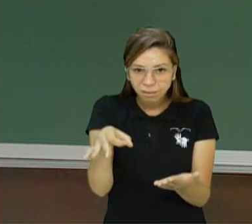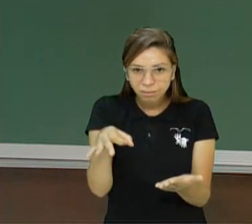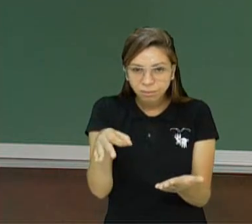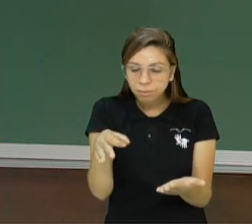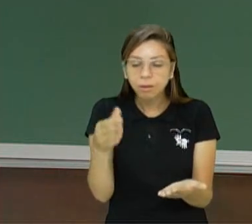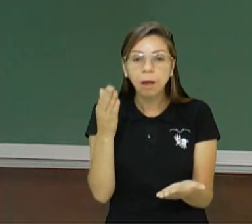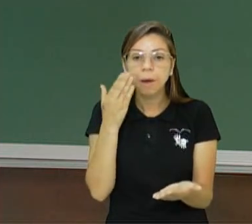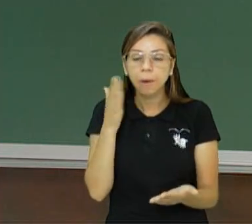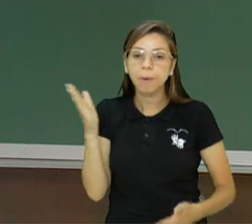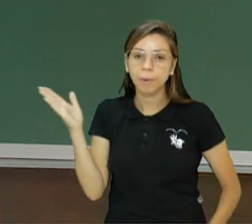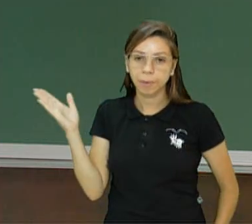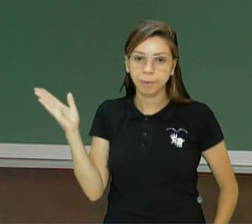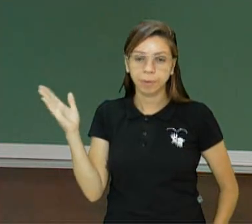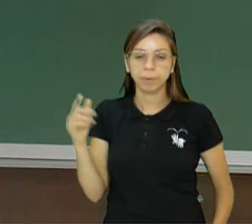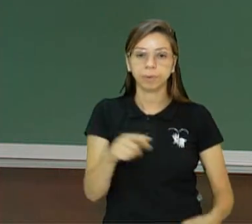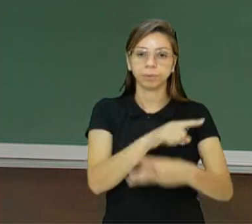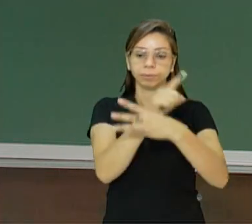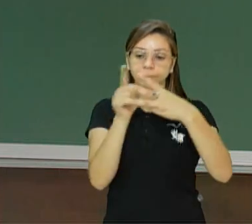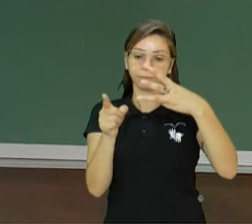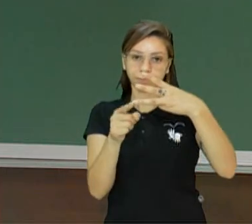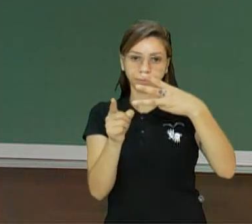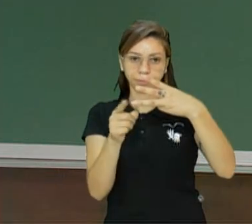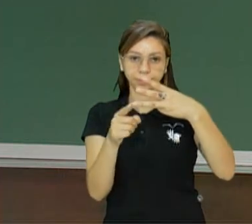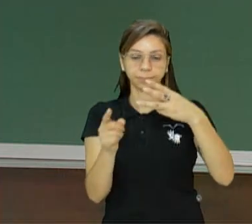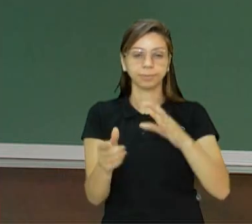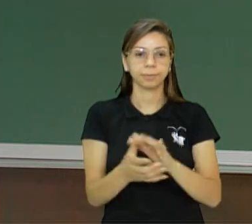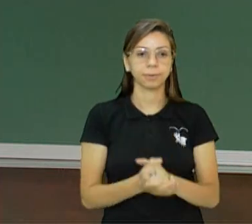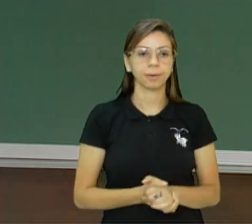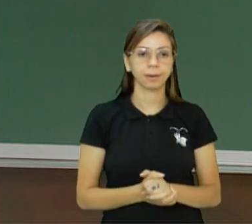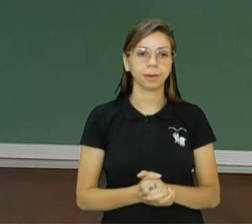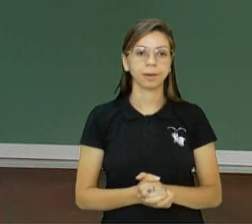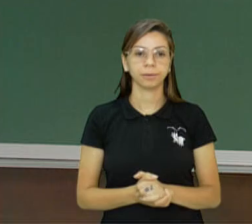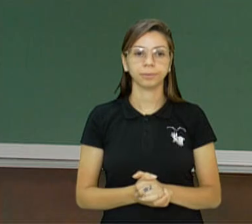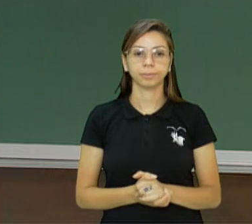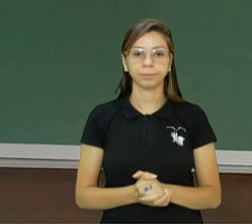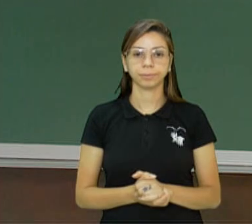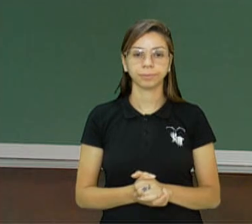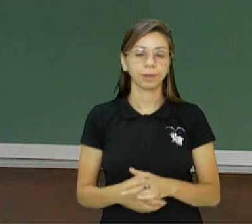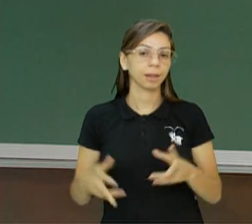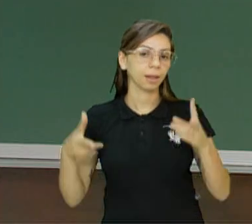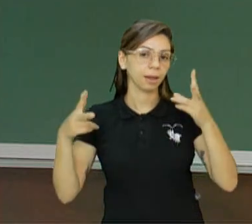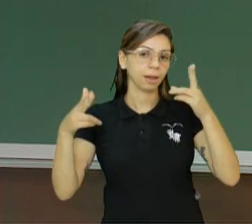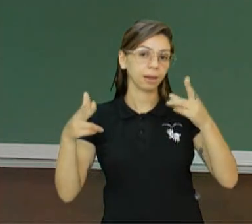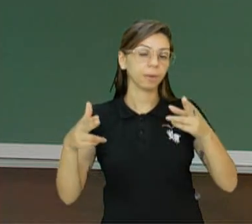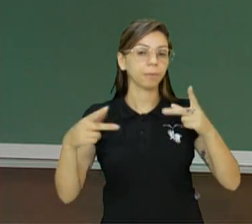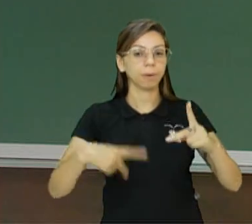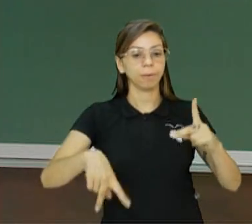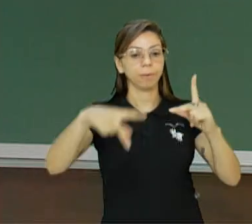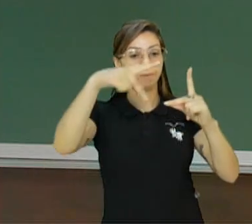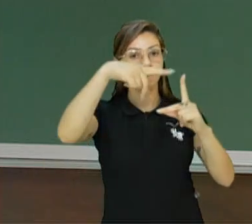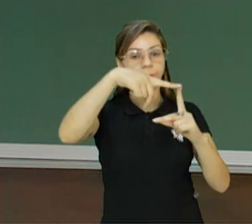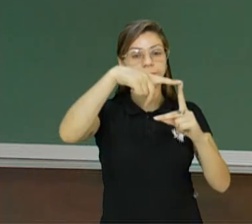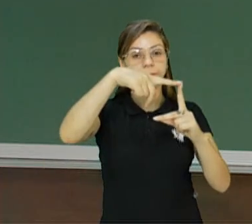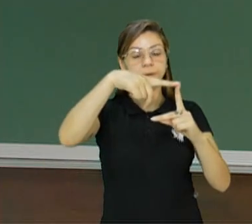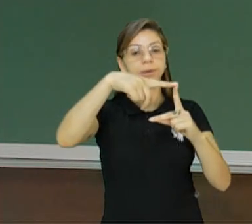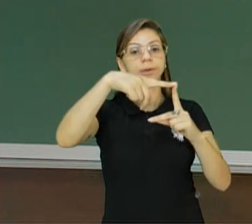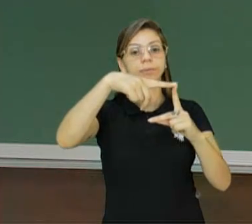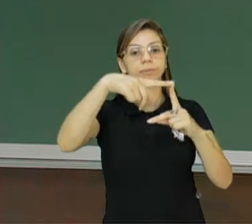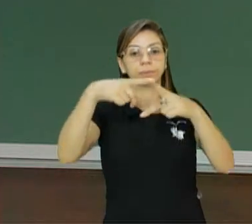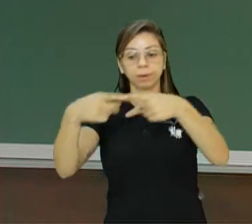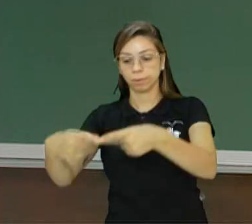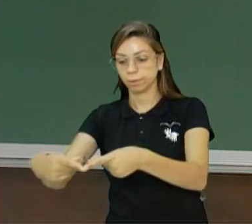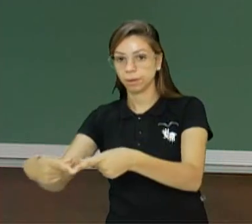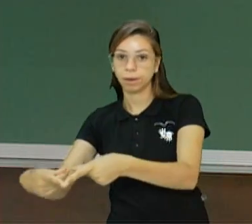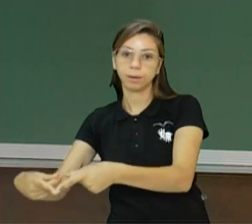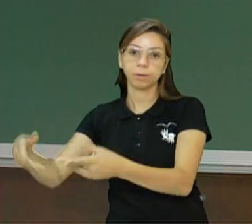aqui então o passo 3. O passo 3 nós vamos fazer igual nós tínhamos no cubo anteriormente. Nós tínhamos